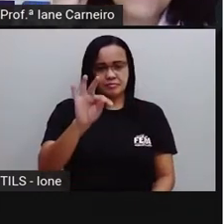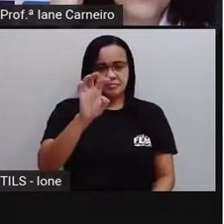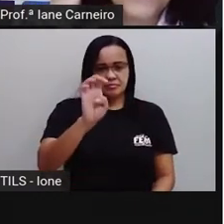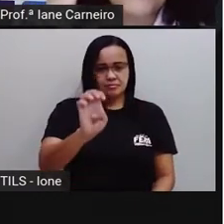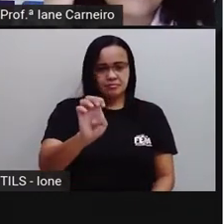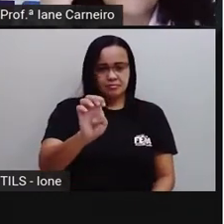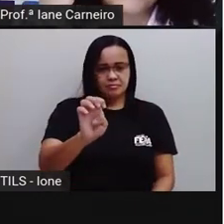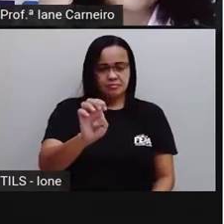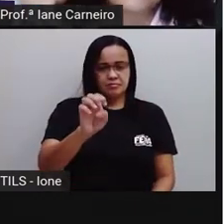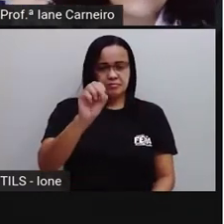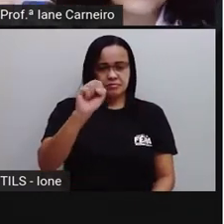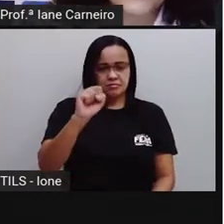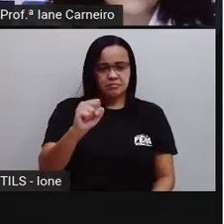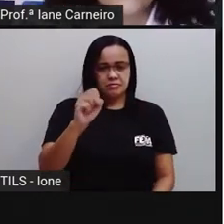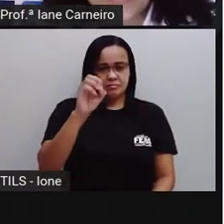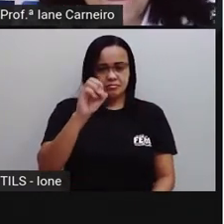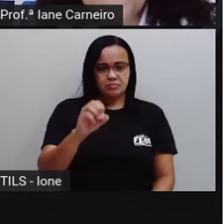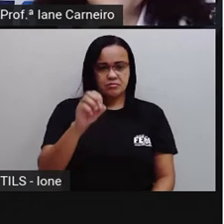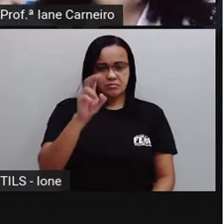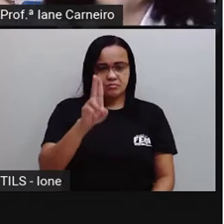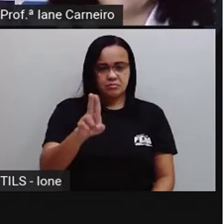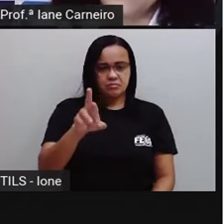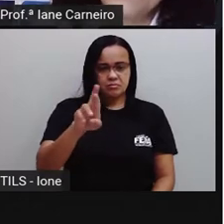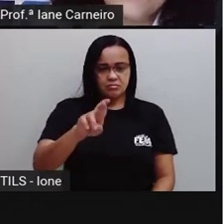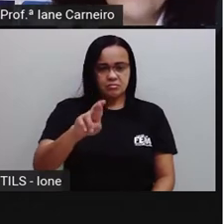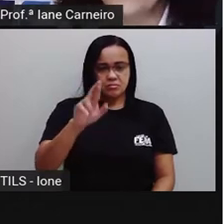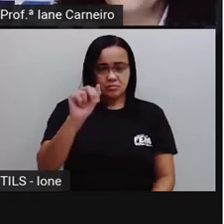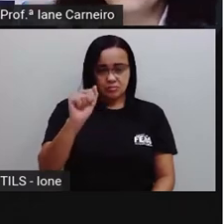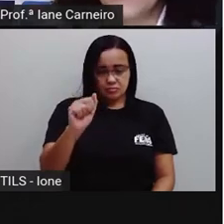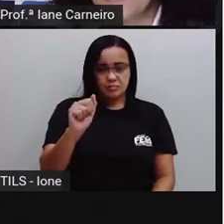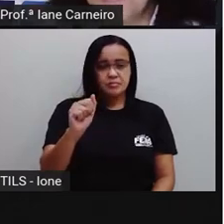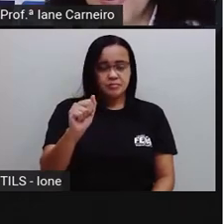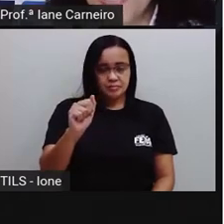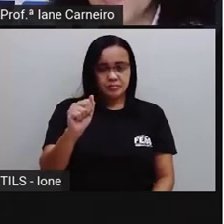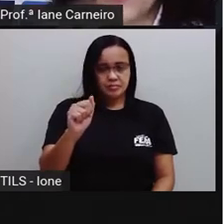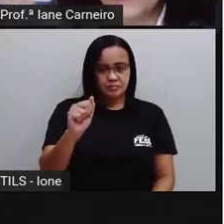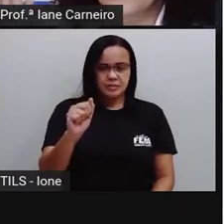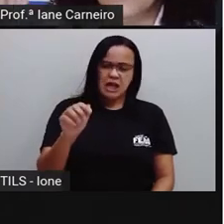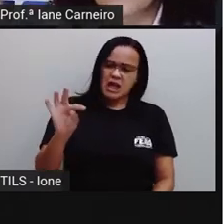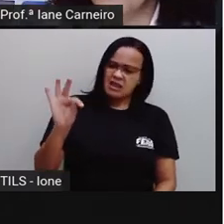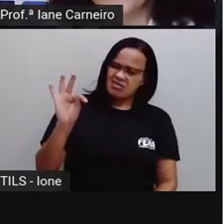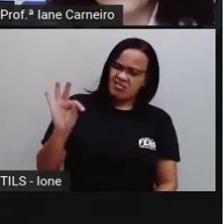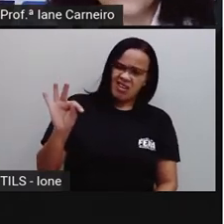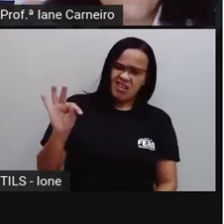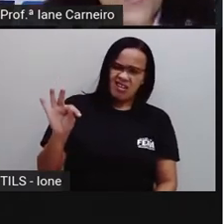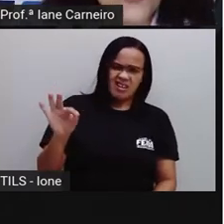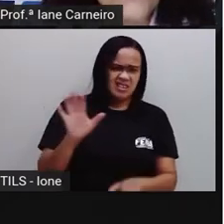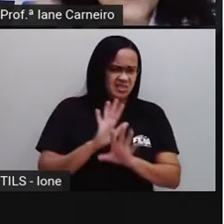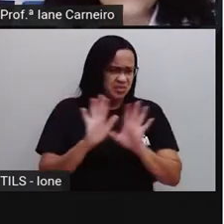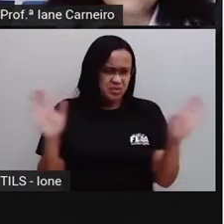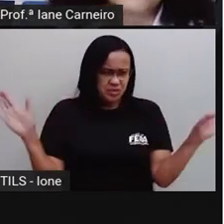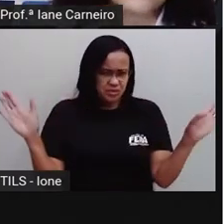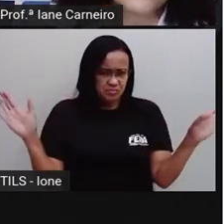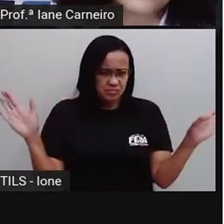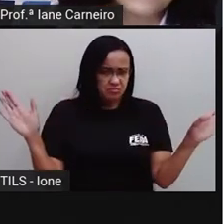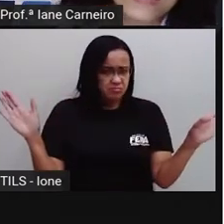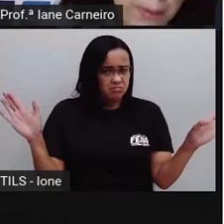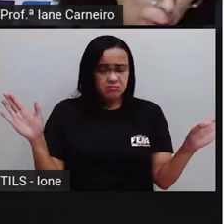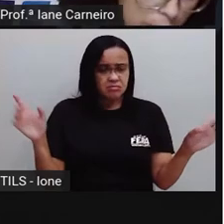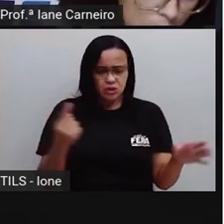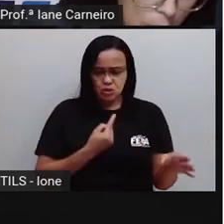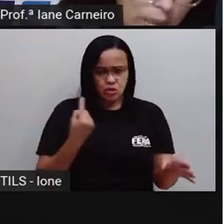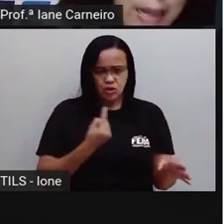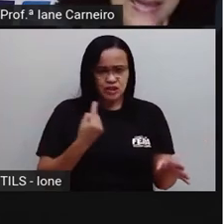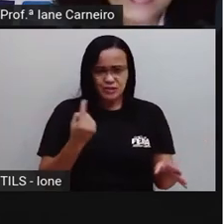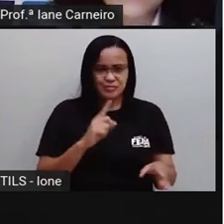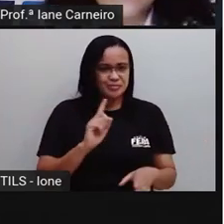mas eu conheci não fala tesoura aí a gente fala o teia e parece que o feita sozinho mas ele não pode ficar sozinho